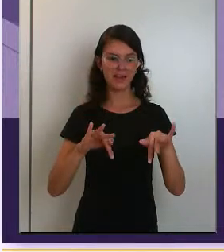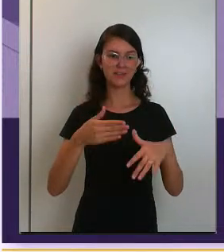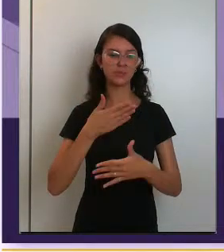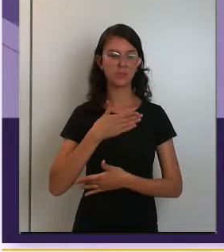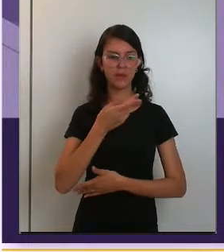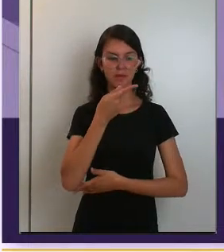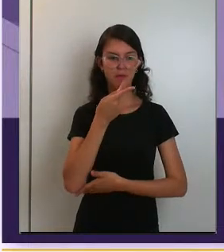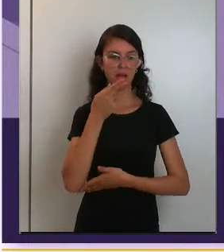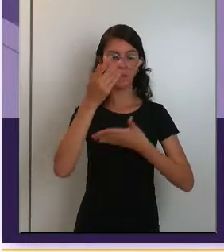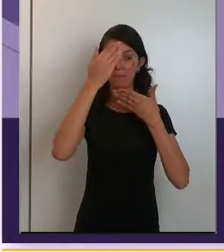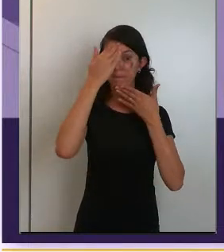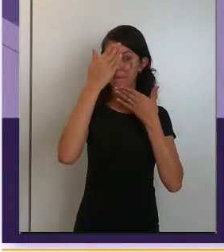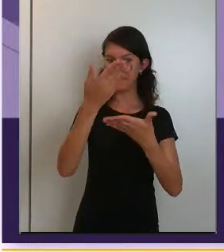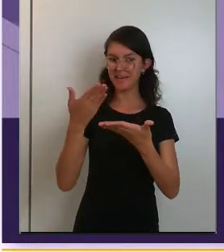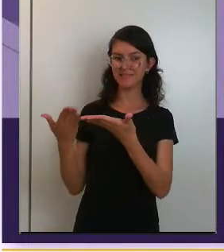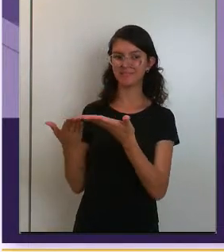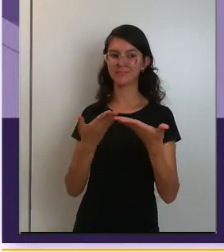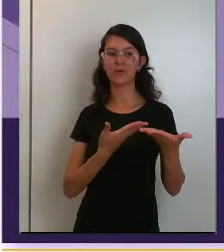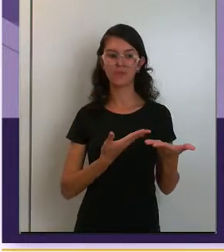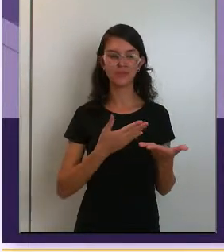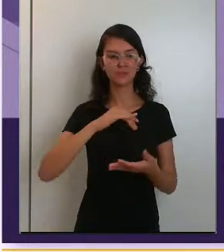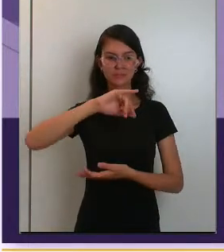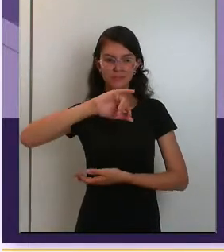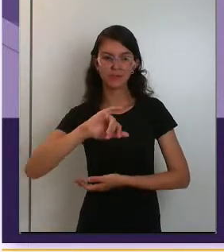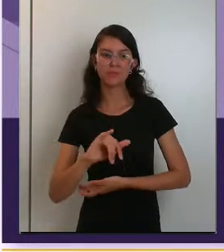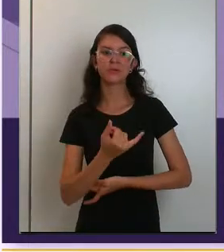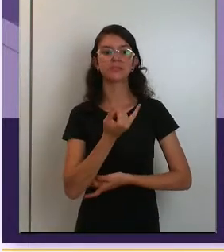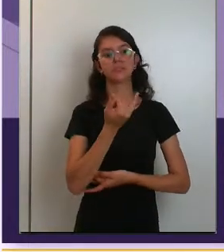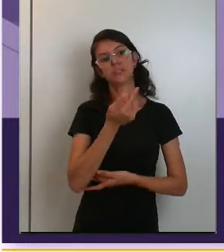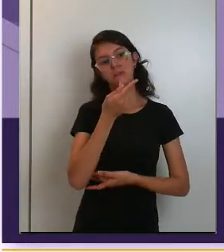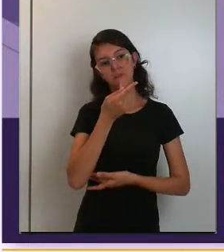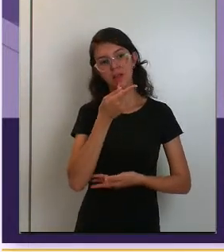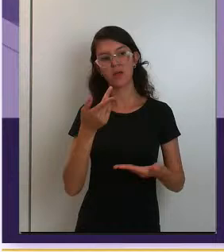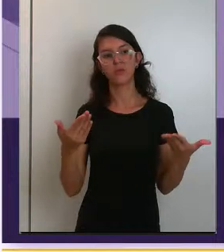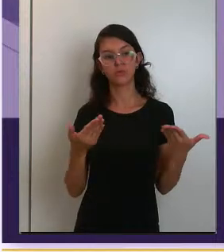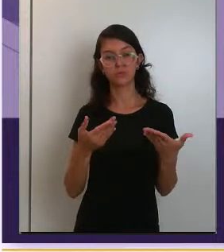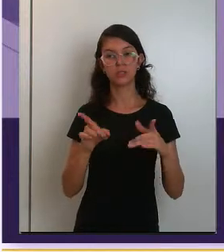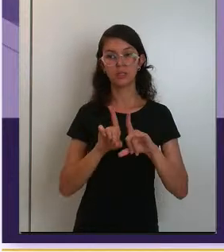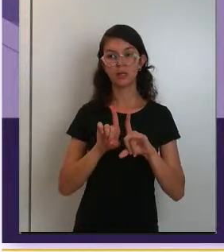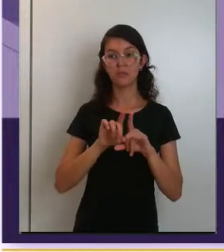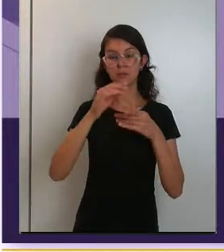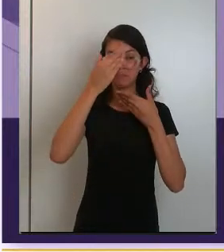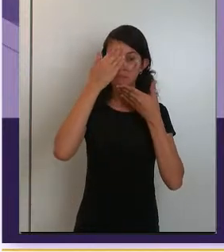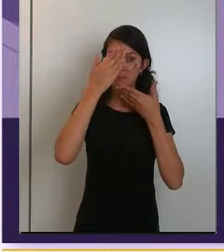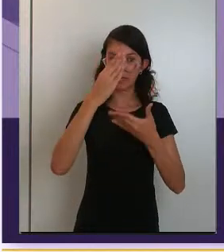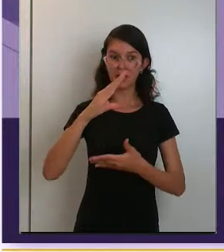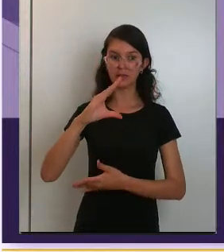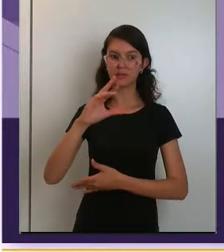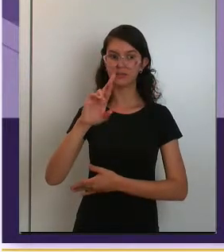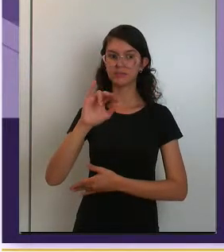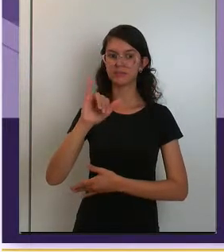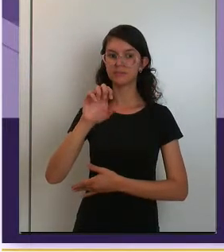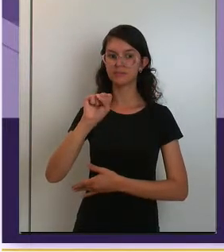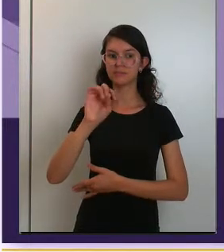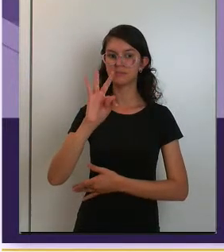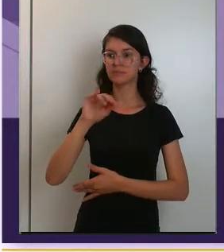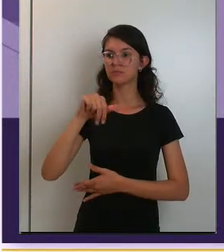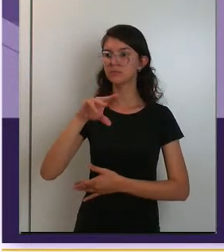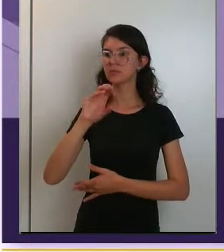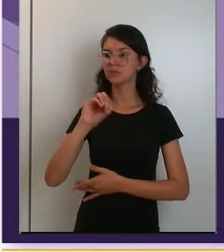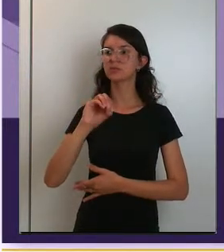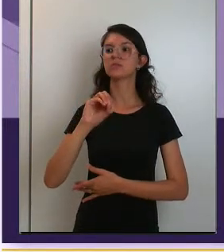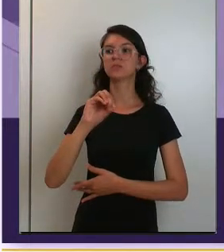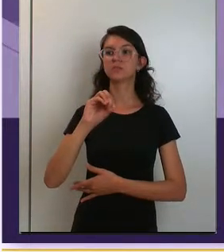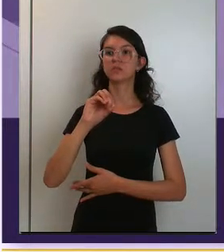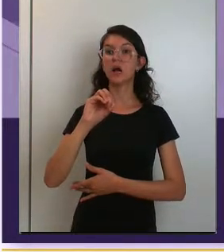aqui. Queria agradecer pelo convite, pela oportunidade de falar aqui hoje, e agradecer também a fala do Cristiano. É sempre bom a gente ter uma